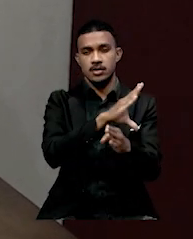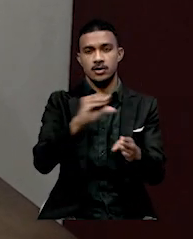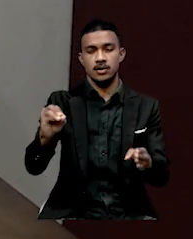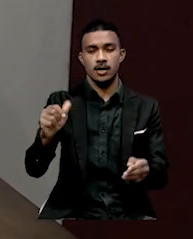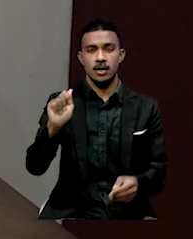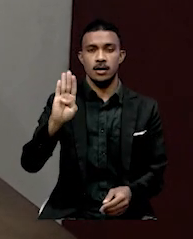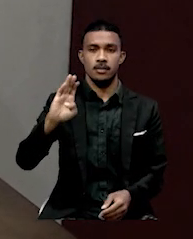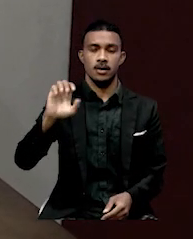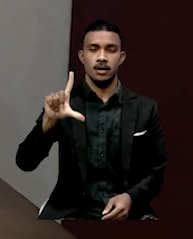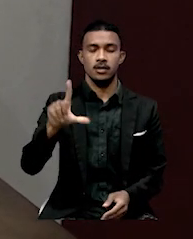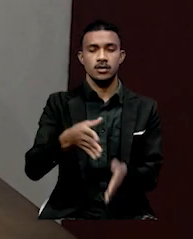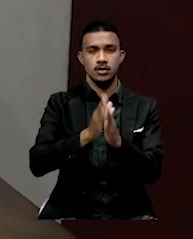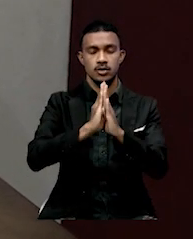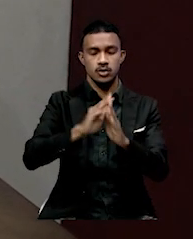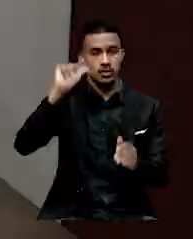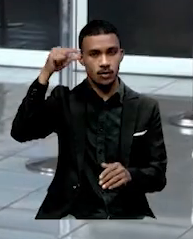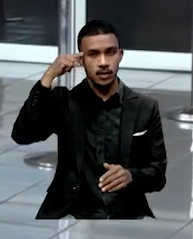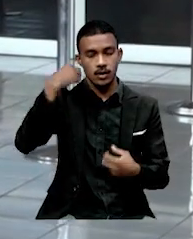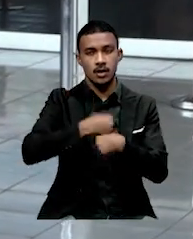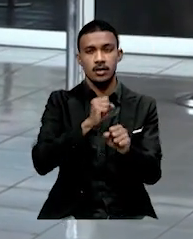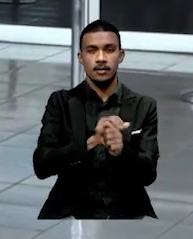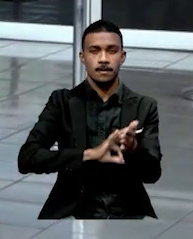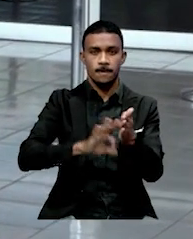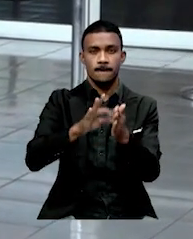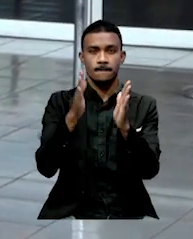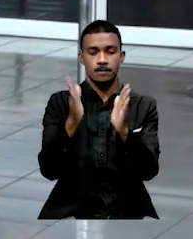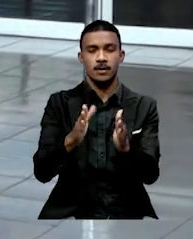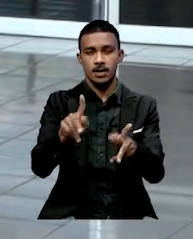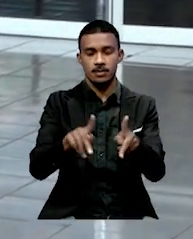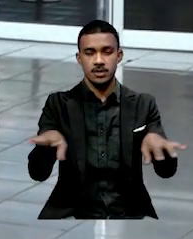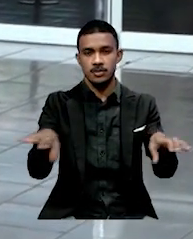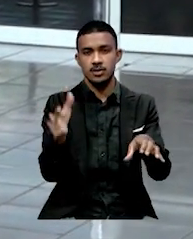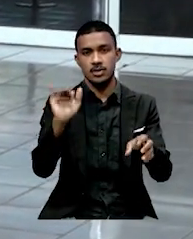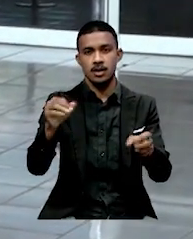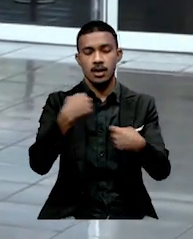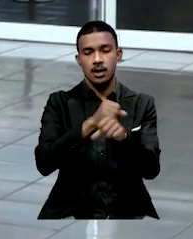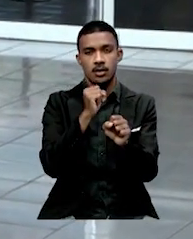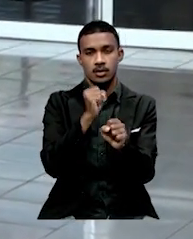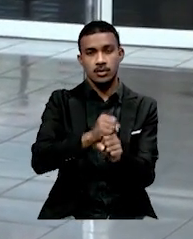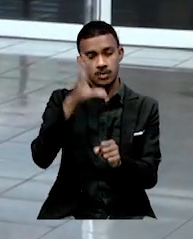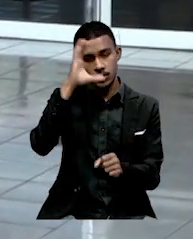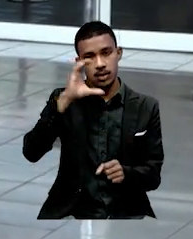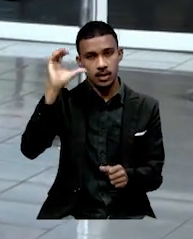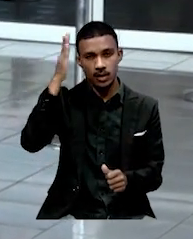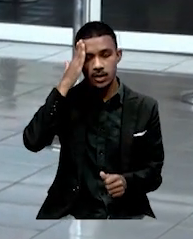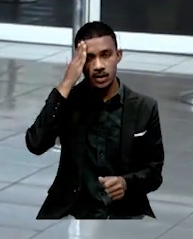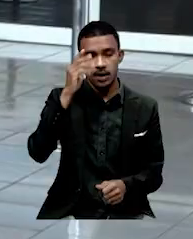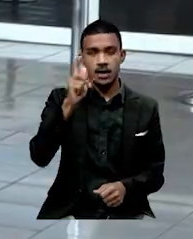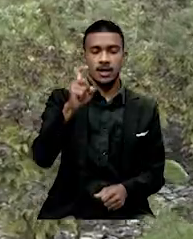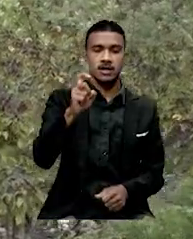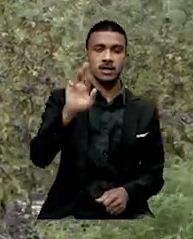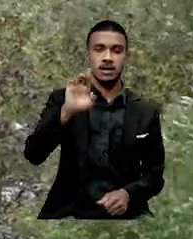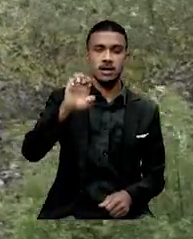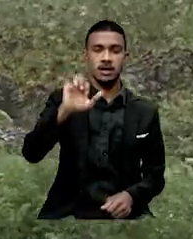su governo atu facilita formação específico ba recurso sira hodi hal operação ba máquina x-ray ia ponto entrada